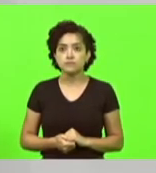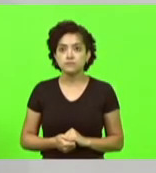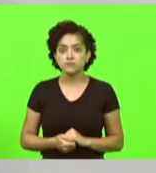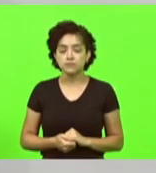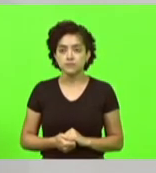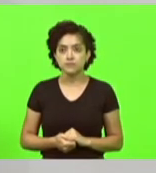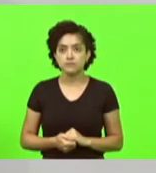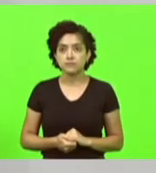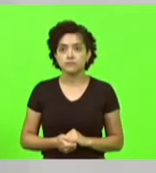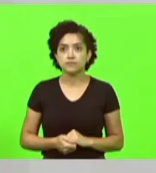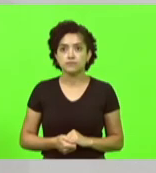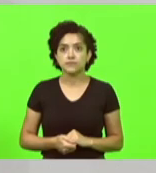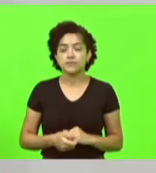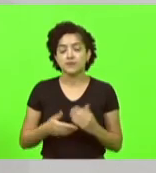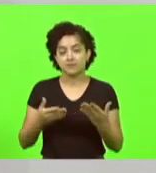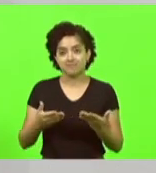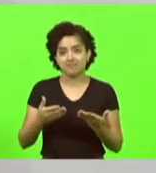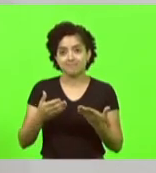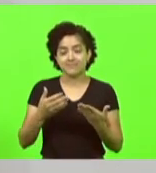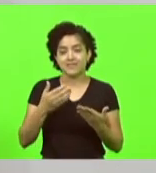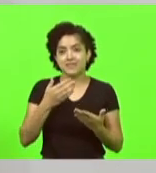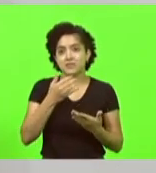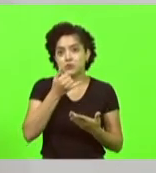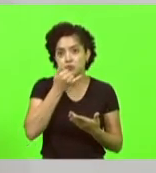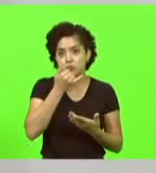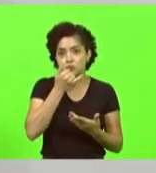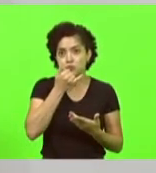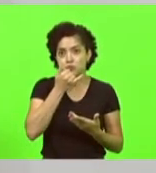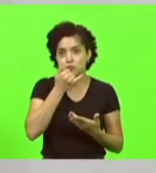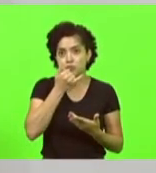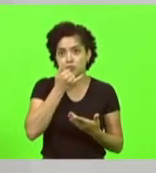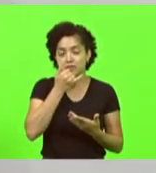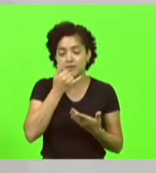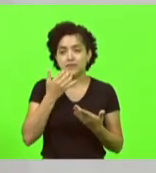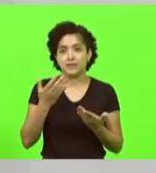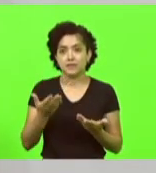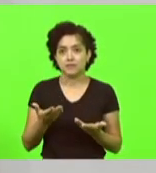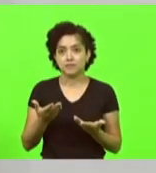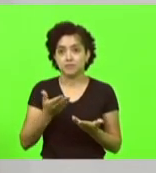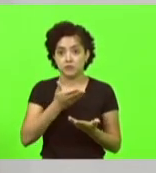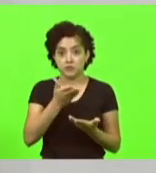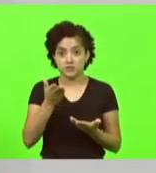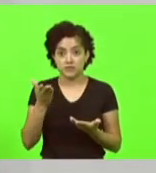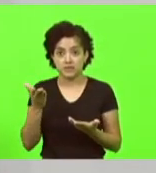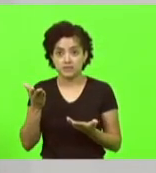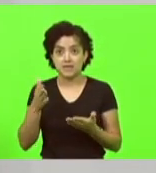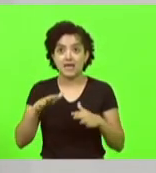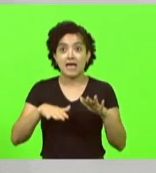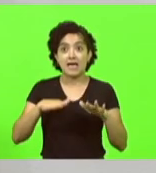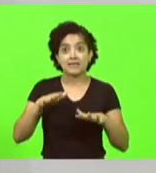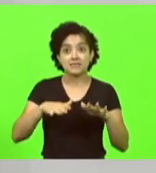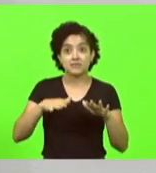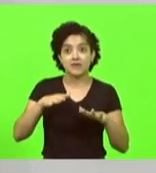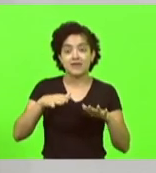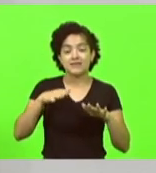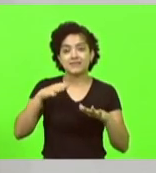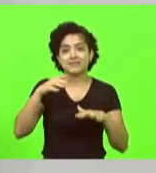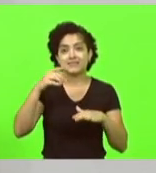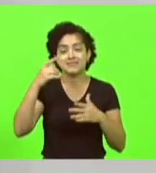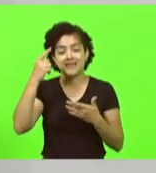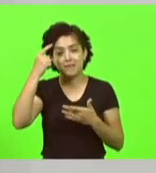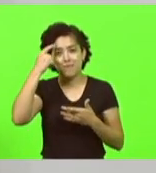Quero pedir escusas, né? Recebi aqui, às vezes a memória me falha,